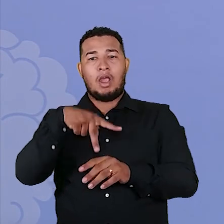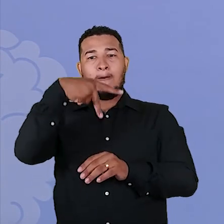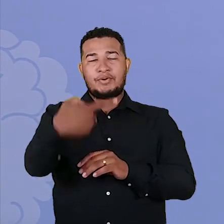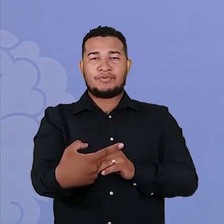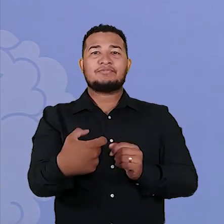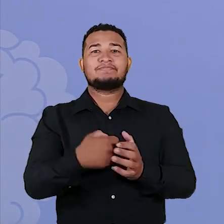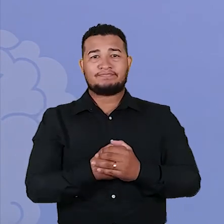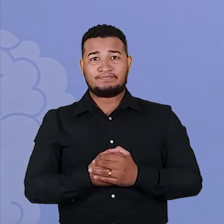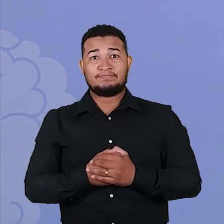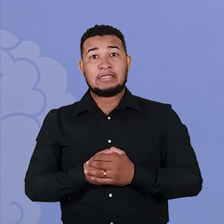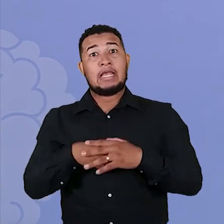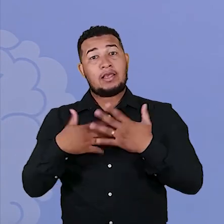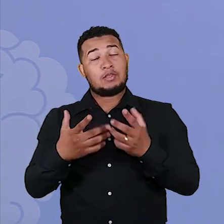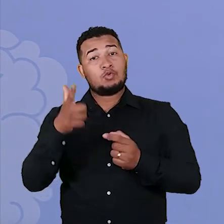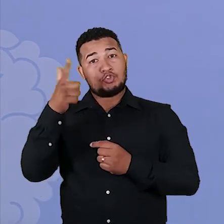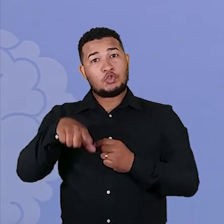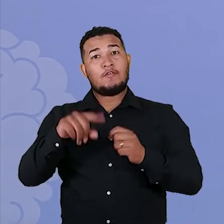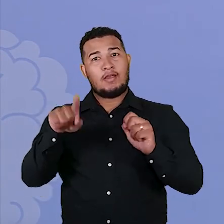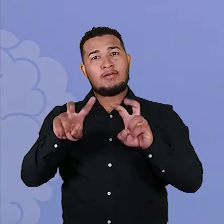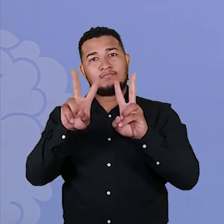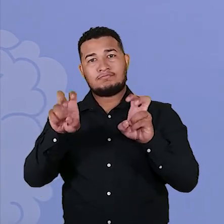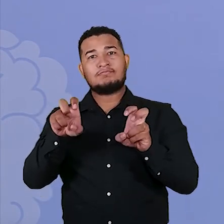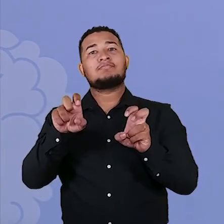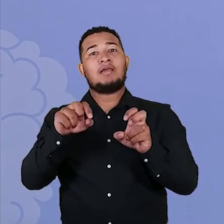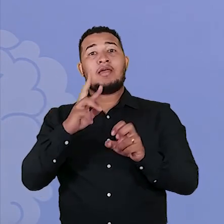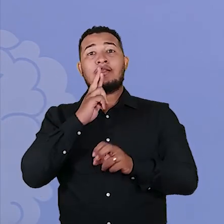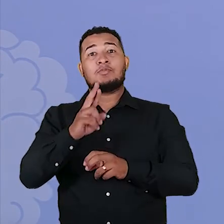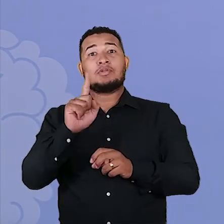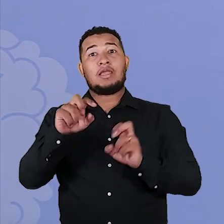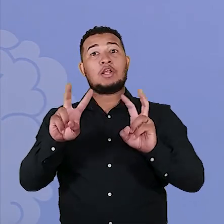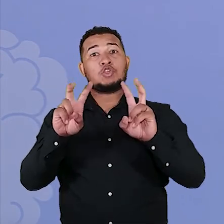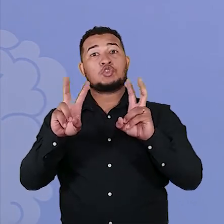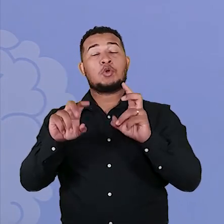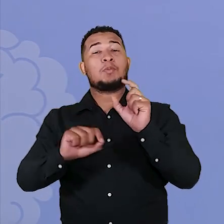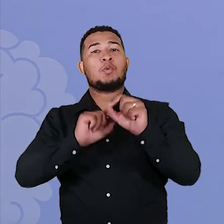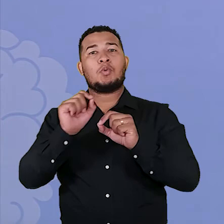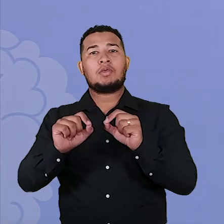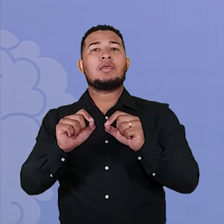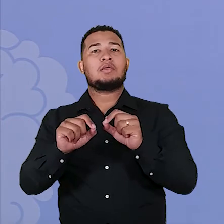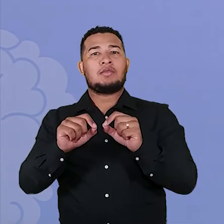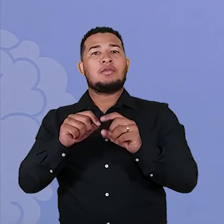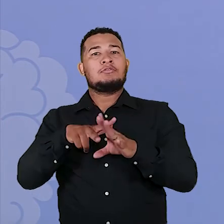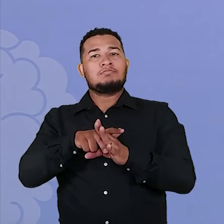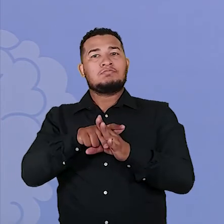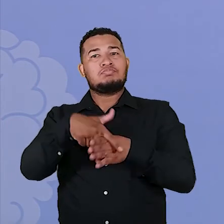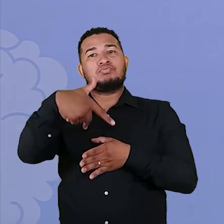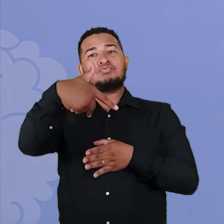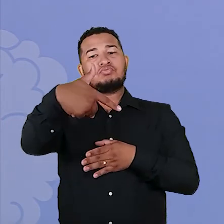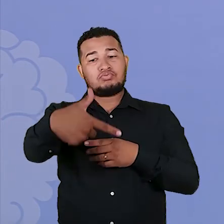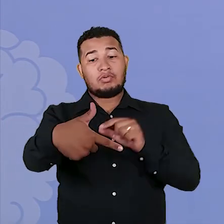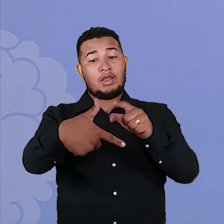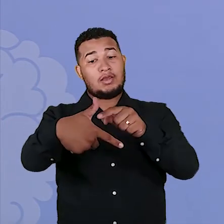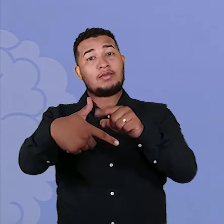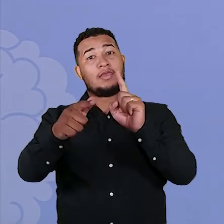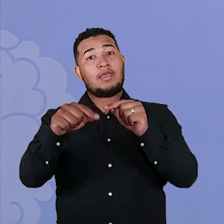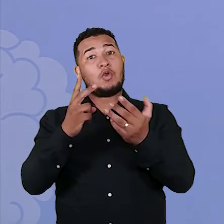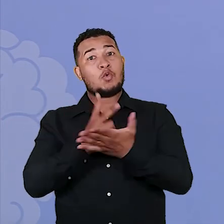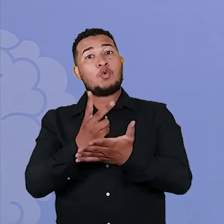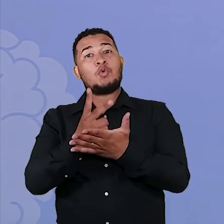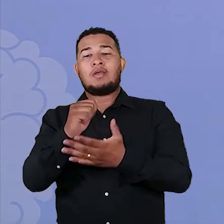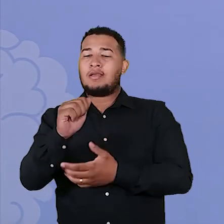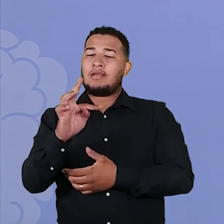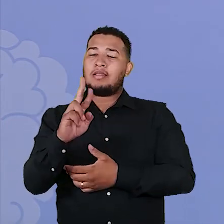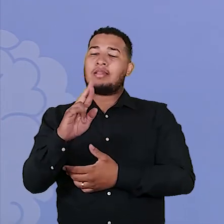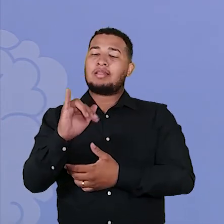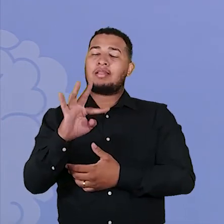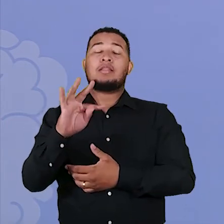é lançado para fora, tá bom? Então, novamente, essa questão, a resposta é sobre a inércia, que o cavaleiro, ele